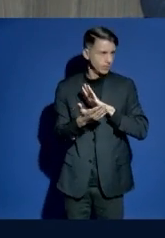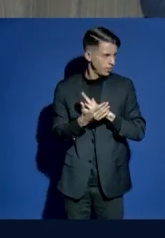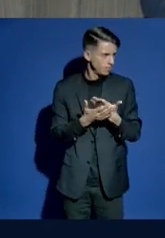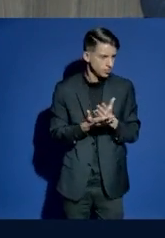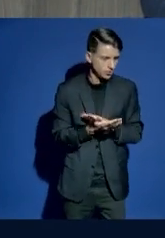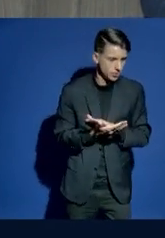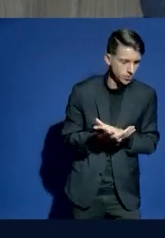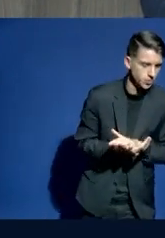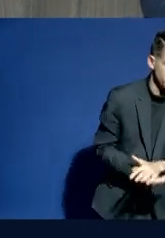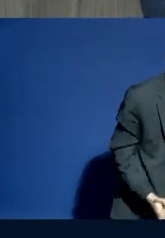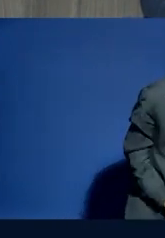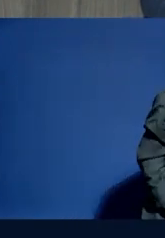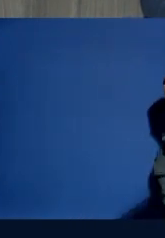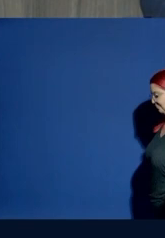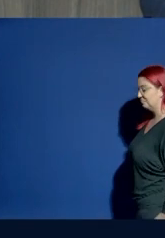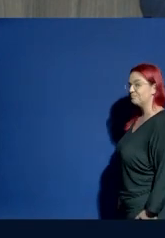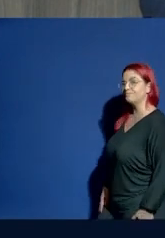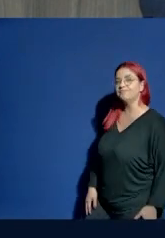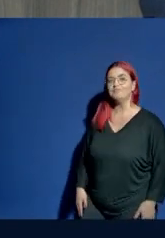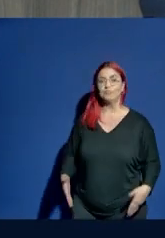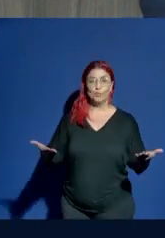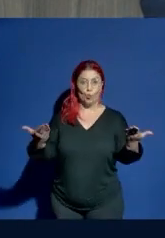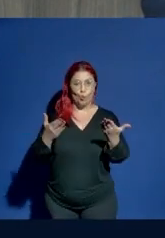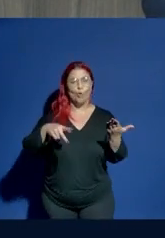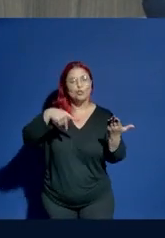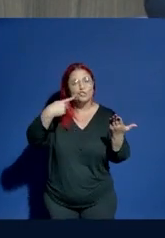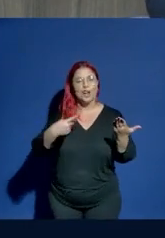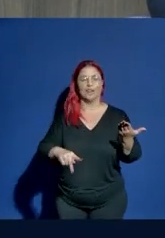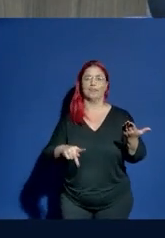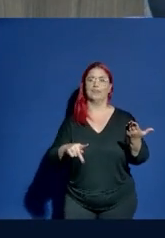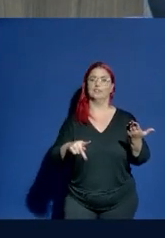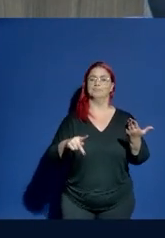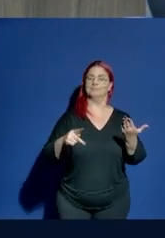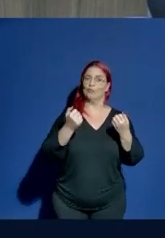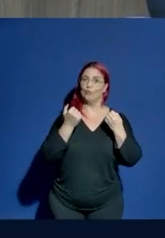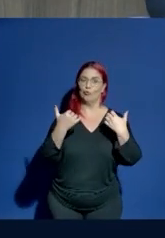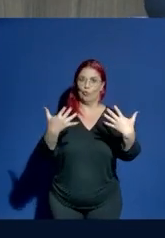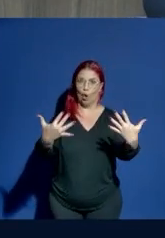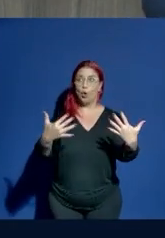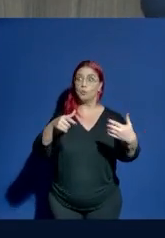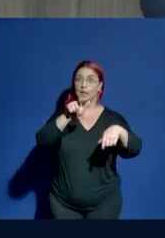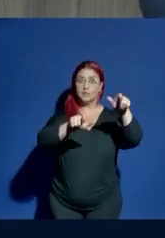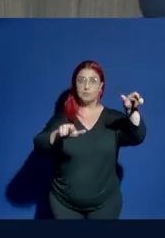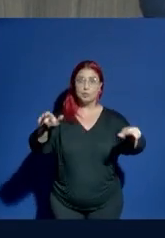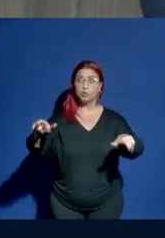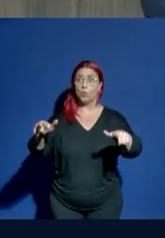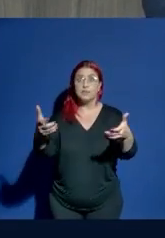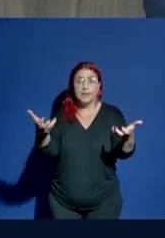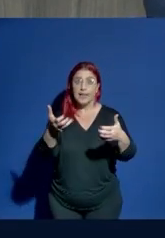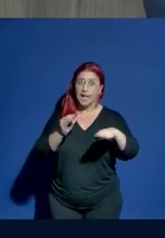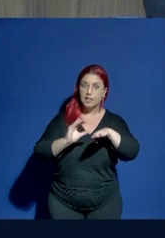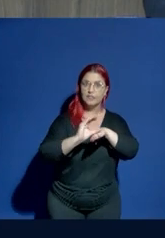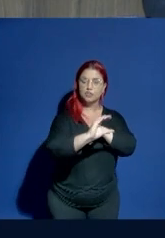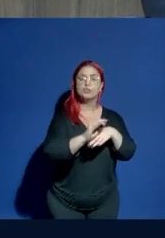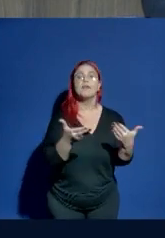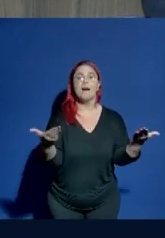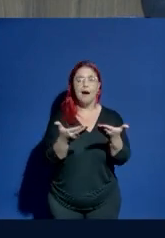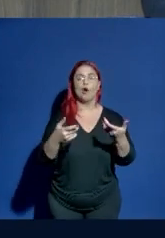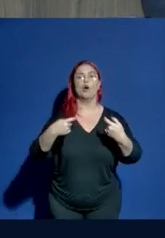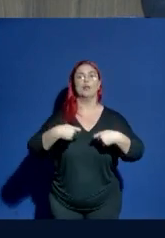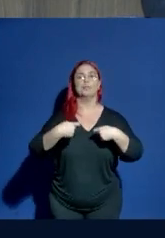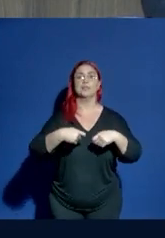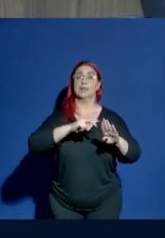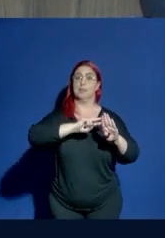né, feito por um banco tão importante, né, que atrai muitos investidores, eu acredito que o que nós precisamos agora é a ajuda do